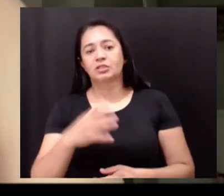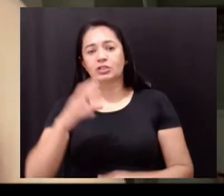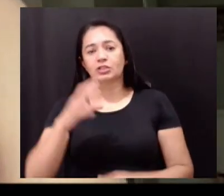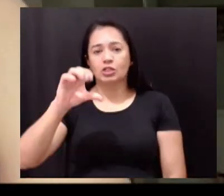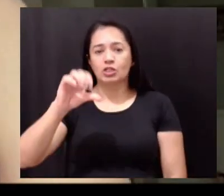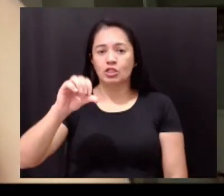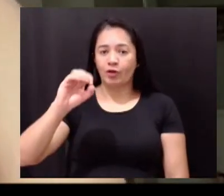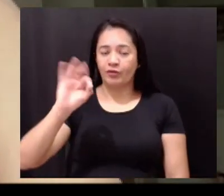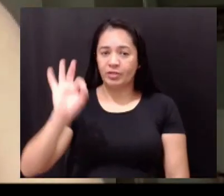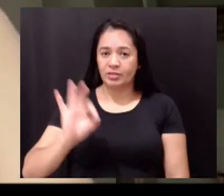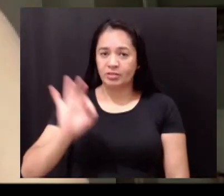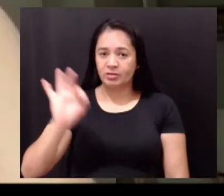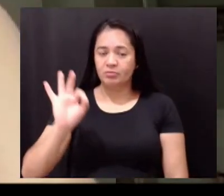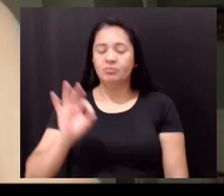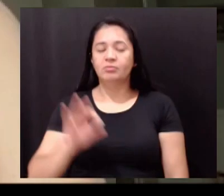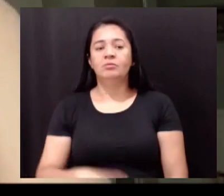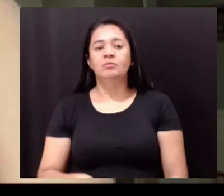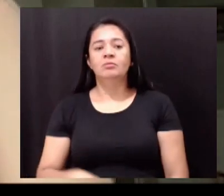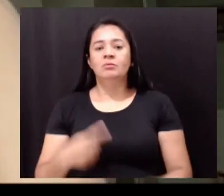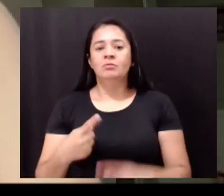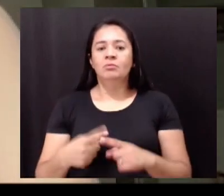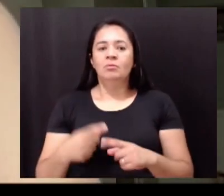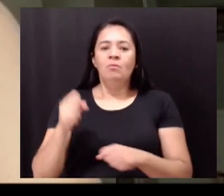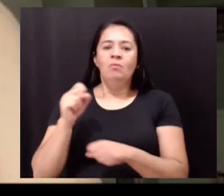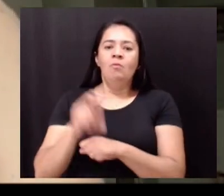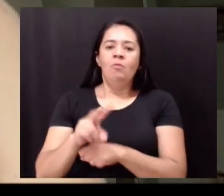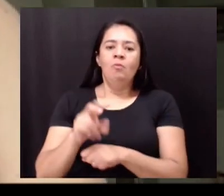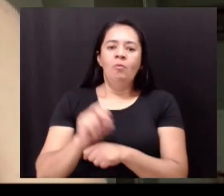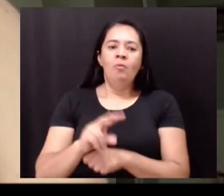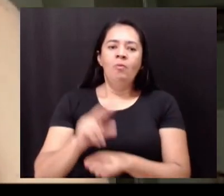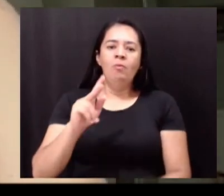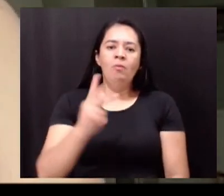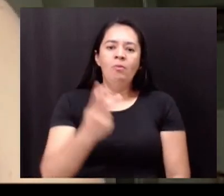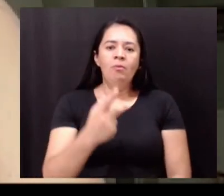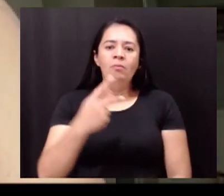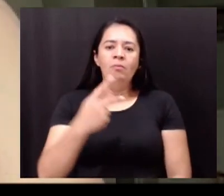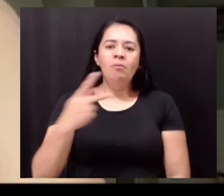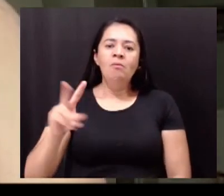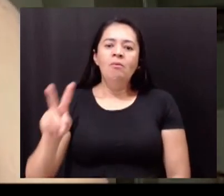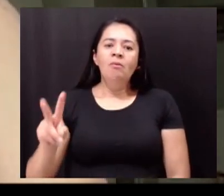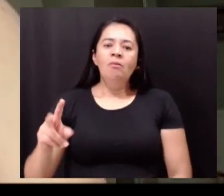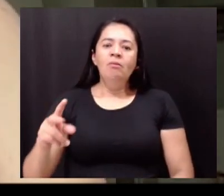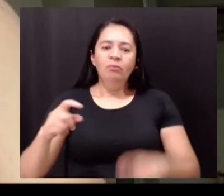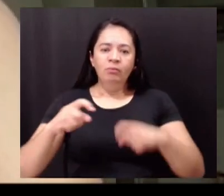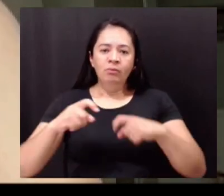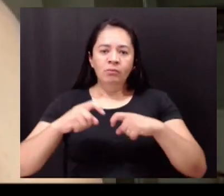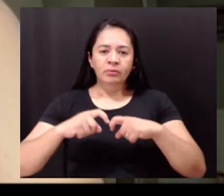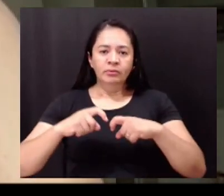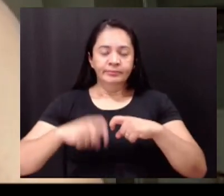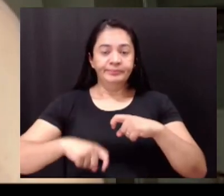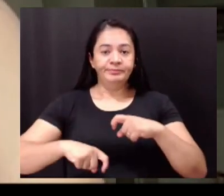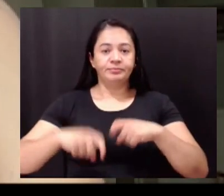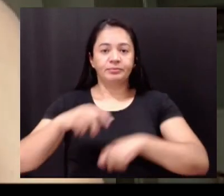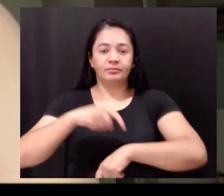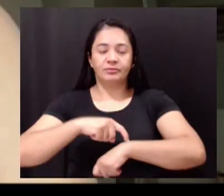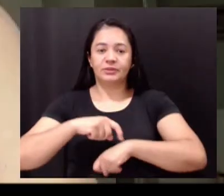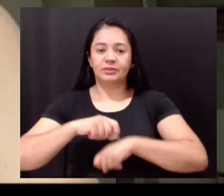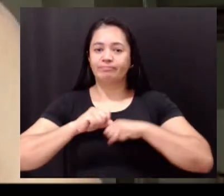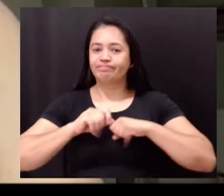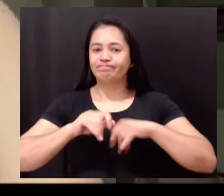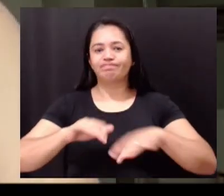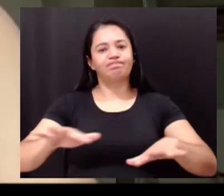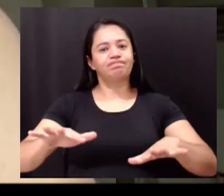infecções pelo vírus HPV, elas são consideradas sexualmente transmissíveis, faz parte das doenças sexualmente transmissíveis. E